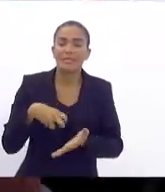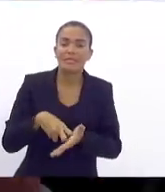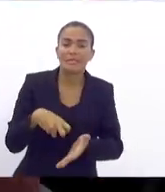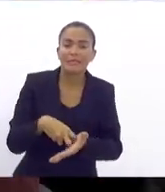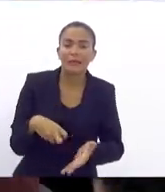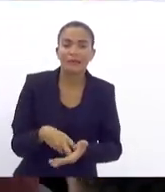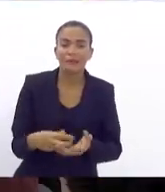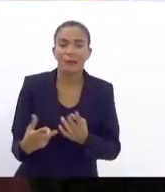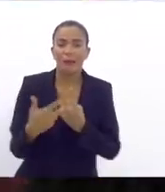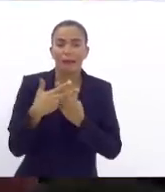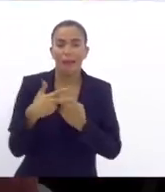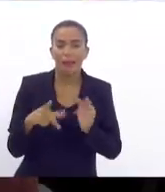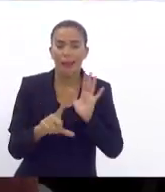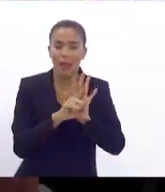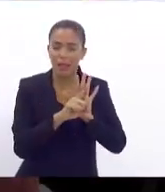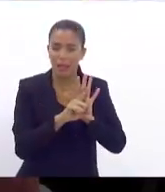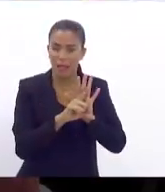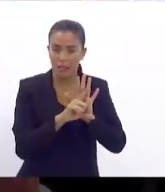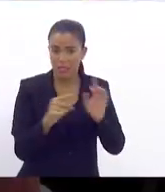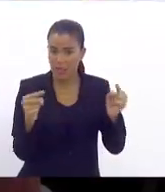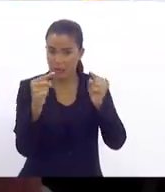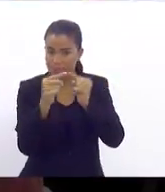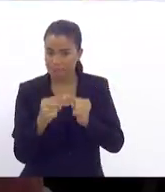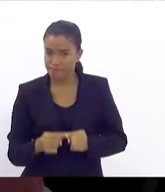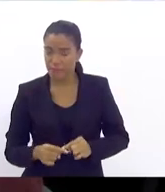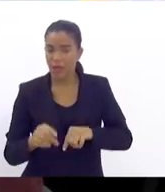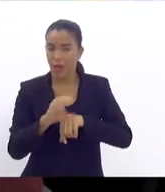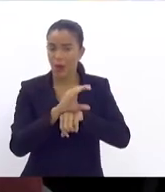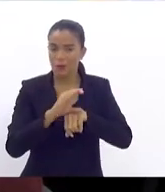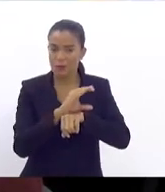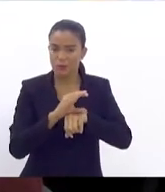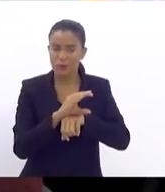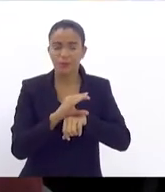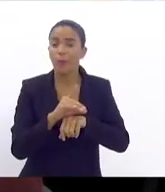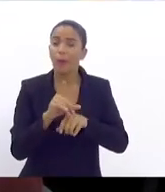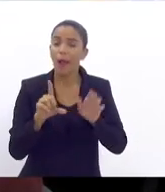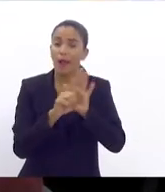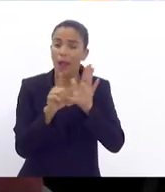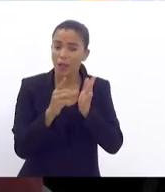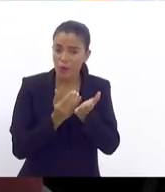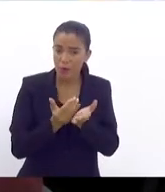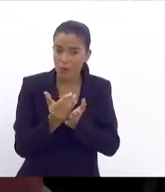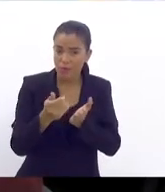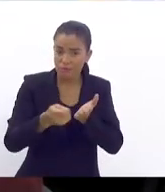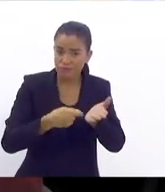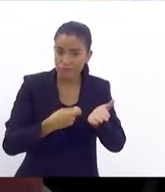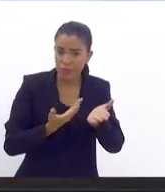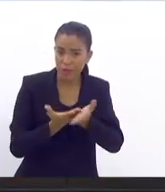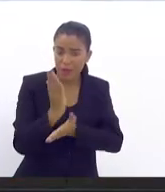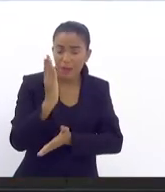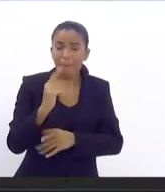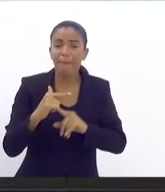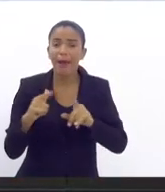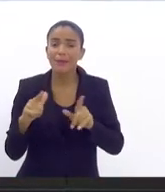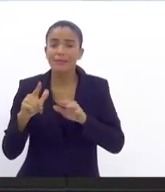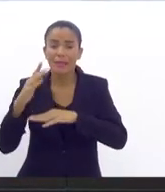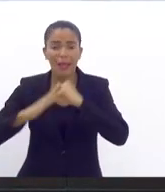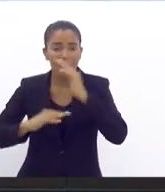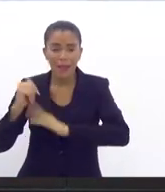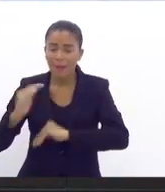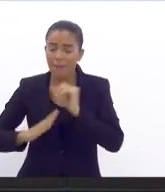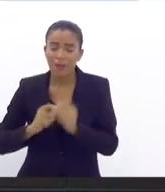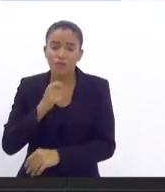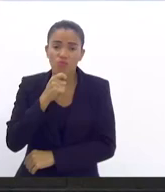que não é nem pelo aspecto da constitucionalidade, não. É porque, muitas vezes, a lei entra em vigor, mas não funciona na prática porque depende